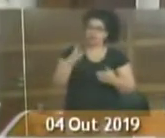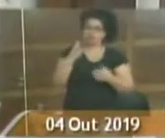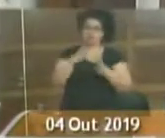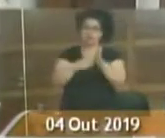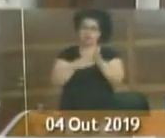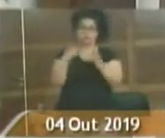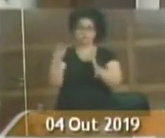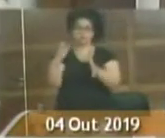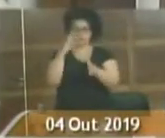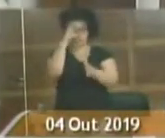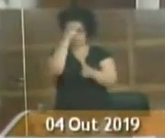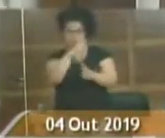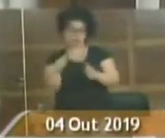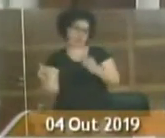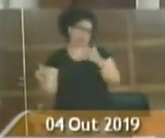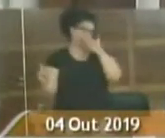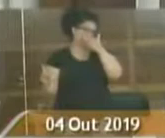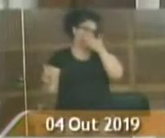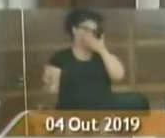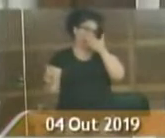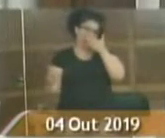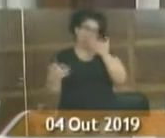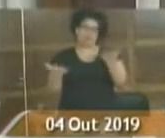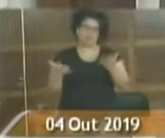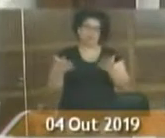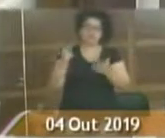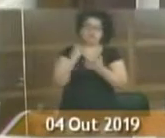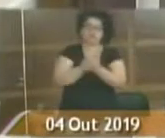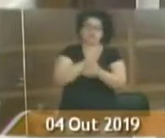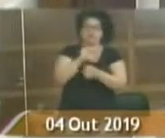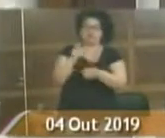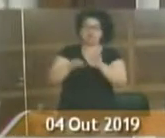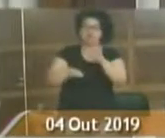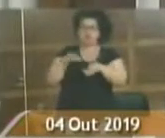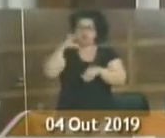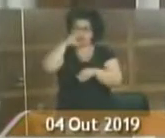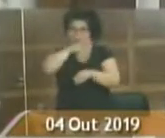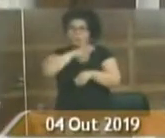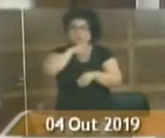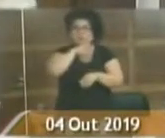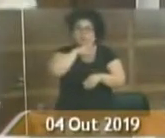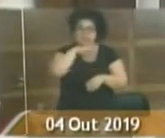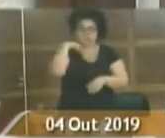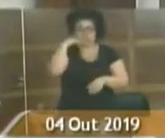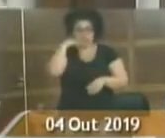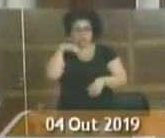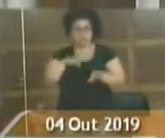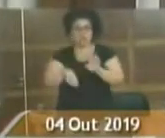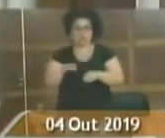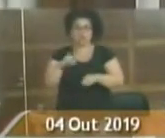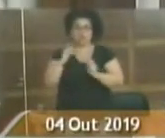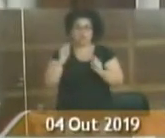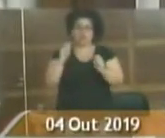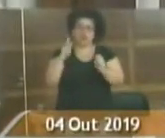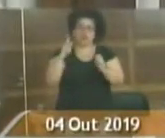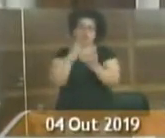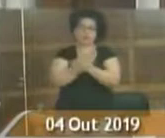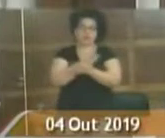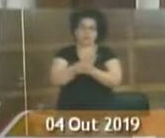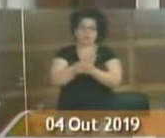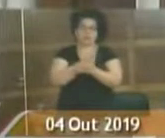na semana, entendeu? E o que, que acontece? É a temperatura. Às vezes eu uso um jaule ali no animal que eu vou queimar aquela